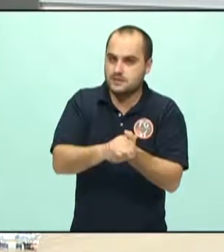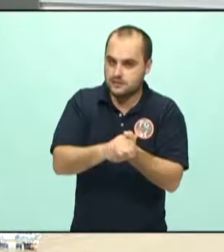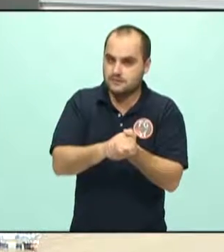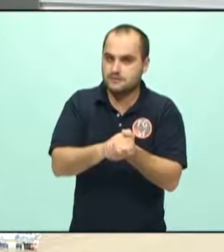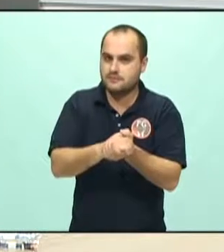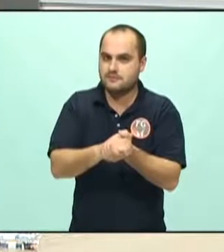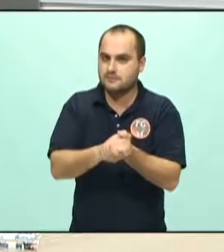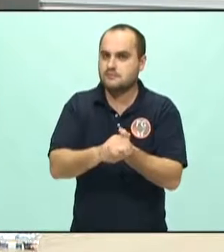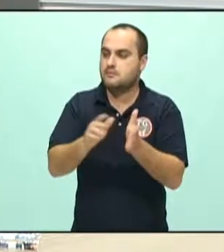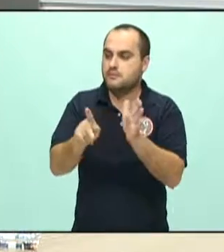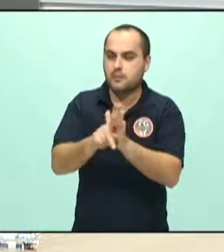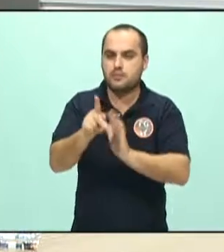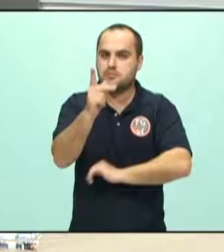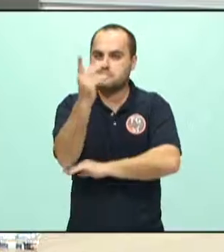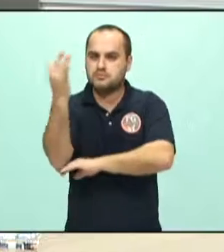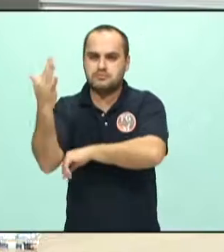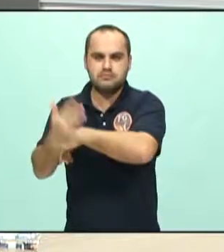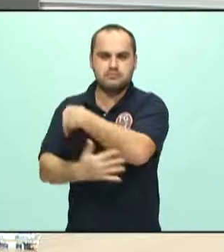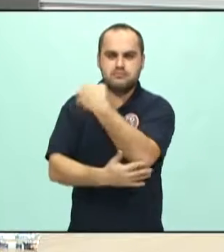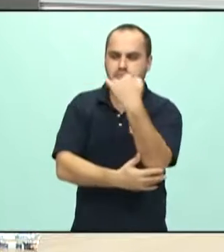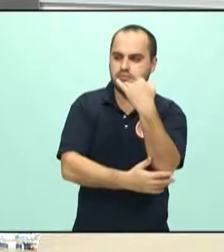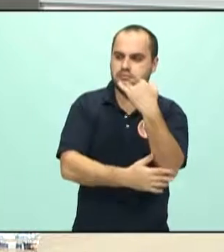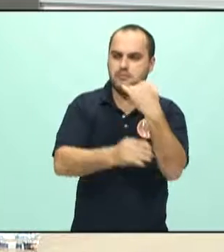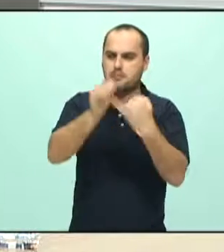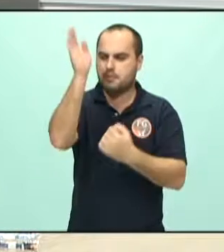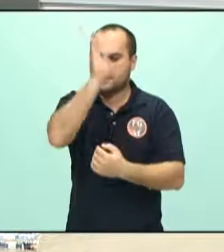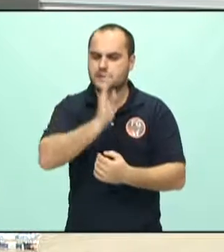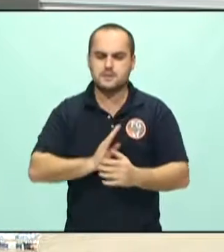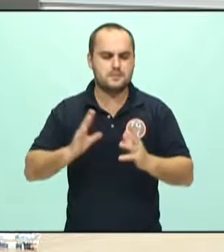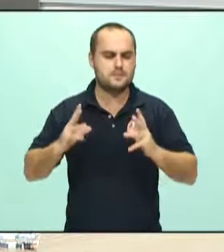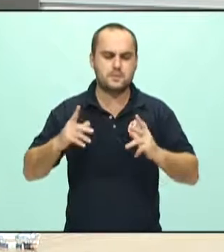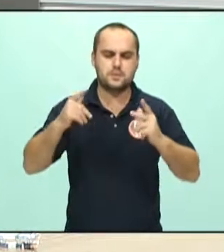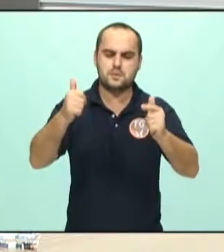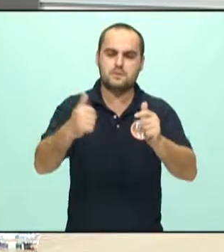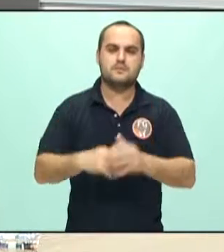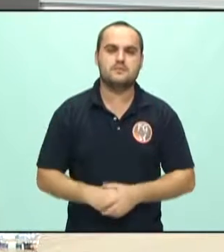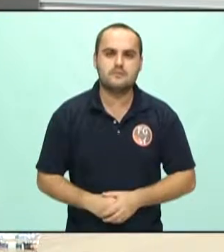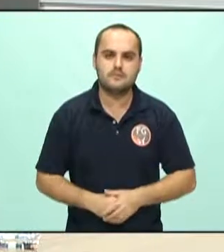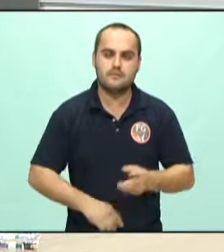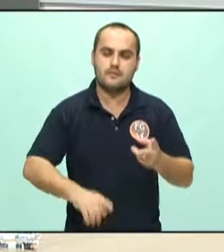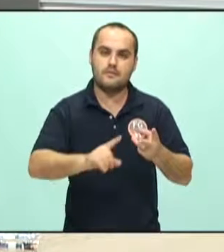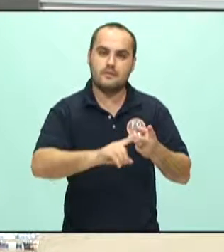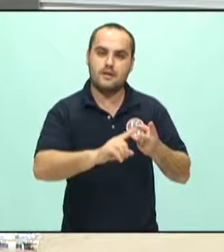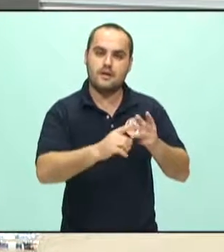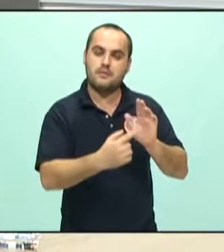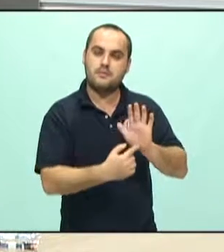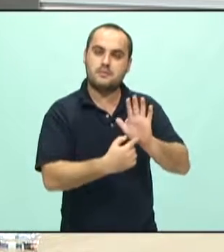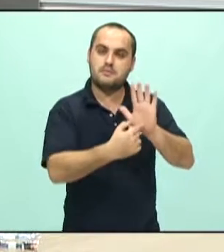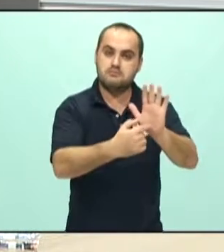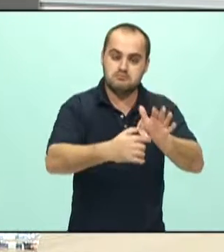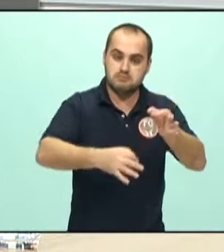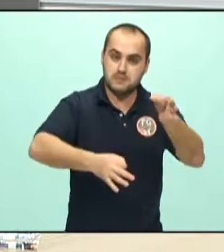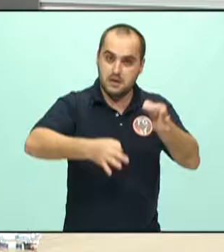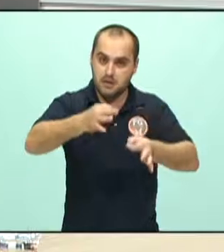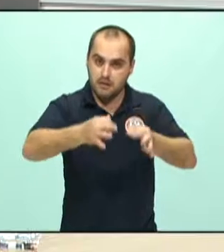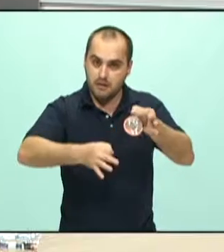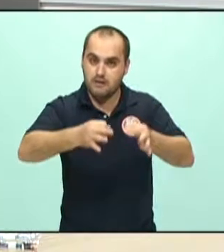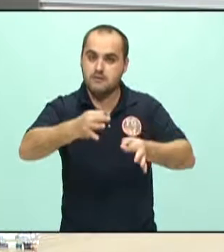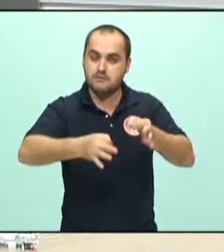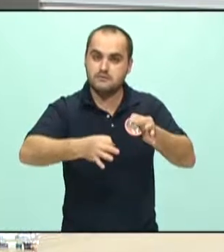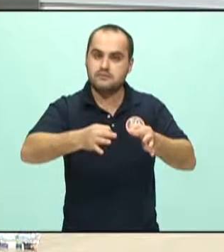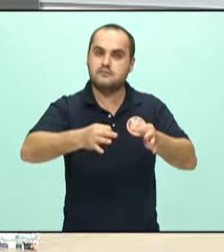afora também espetáculo excelente e também apresentação teatral de uma escola antônio ramos que já participou